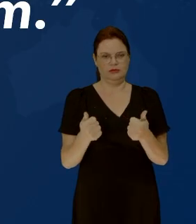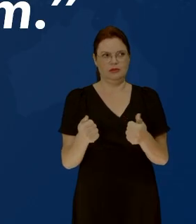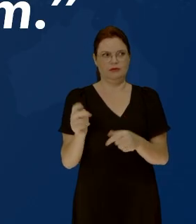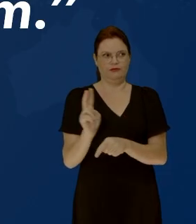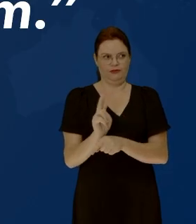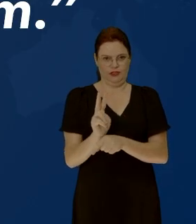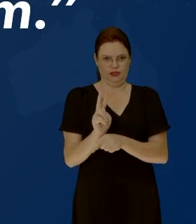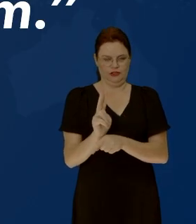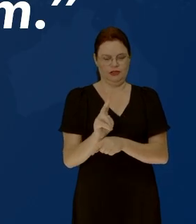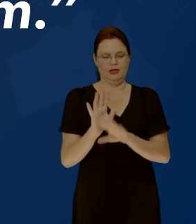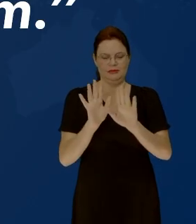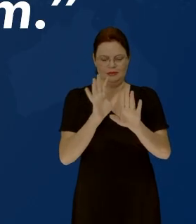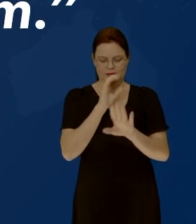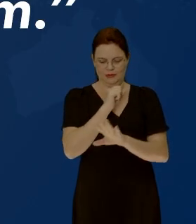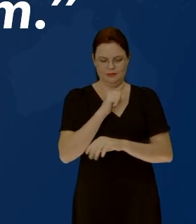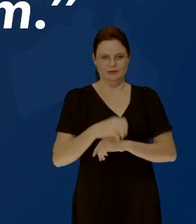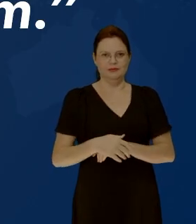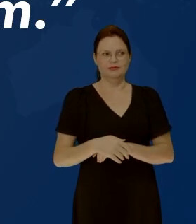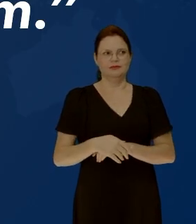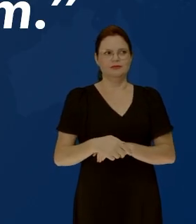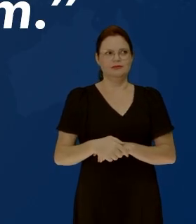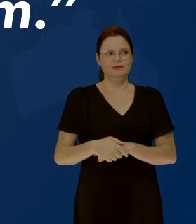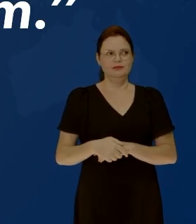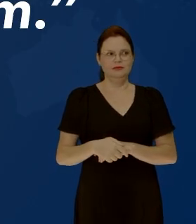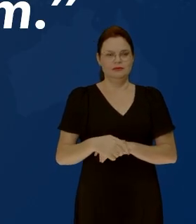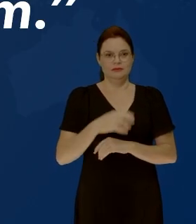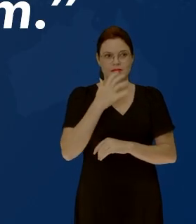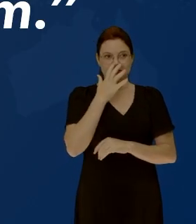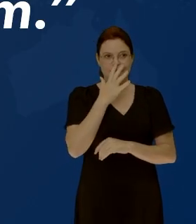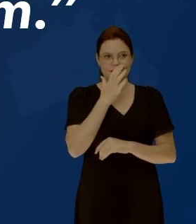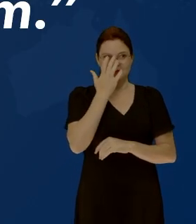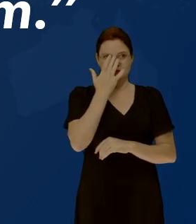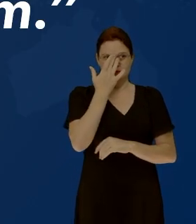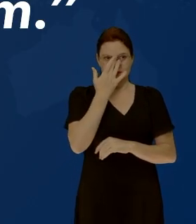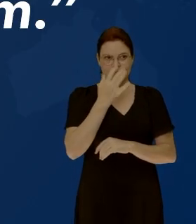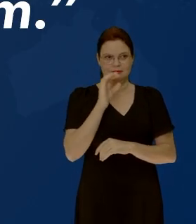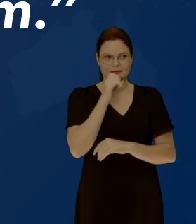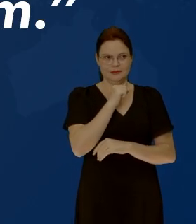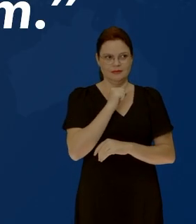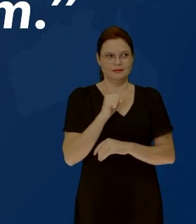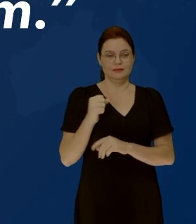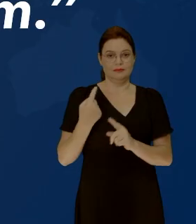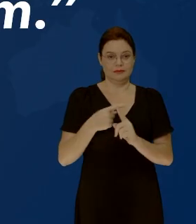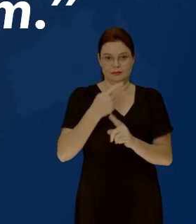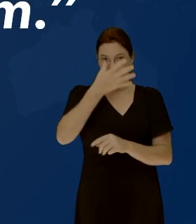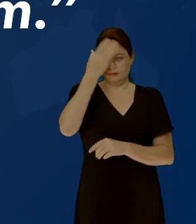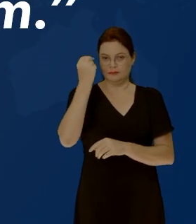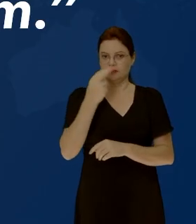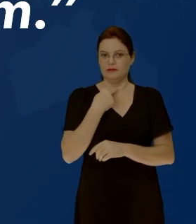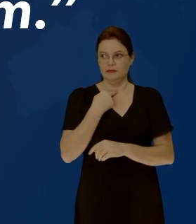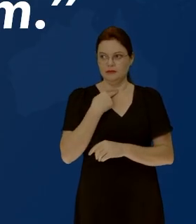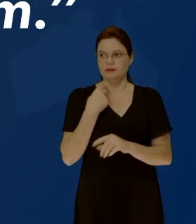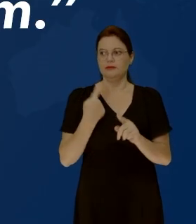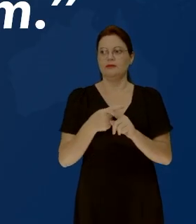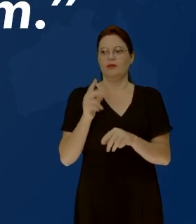Só um pouquinho. Vigiai agora, daqui a pouco você esquece. Não, vigiai